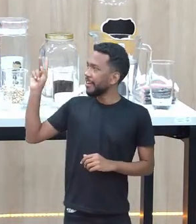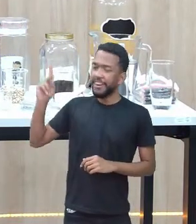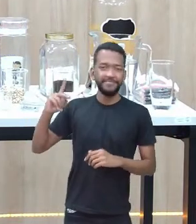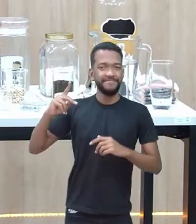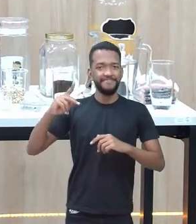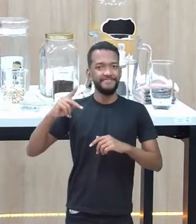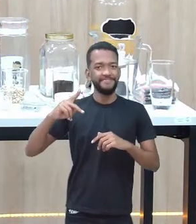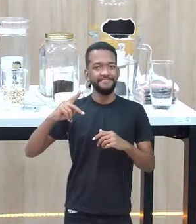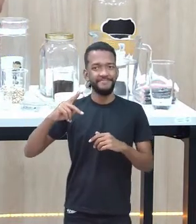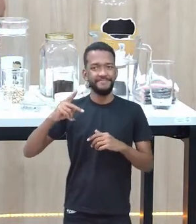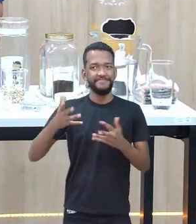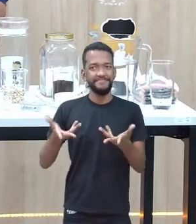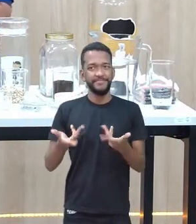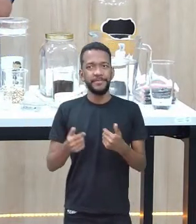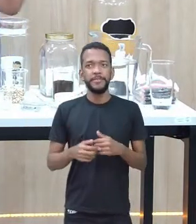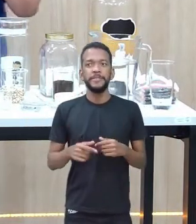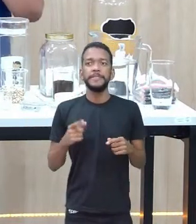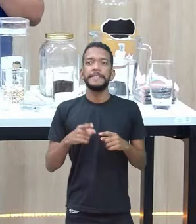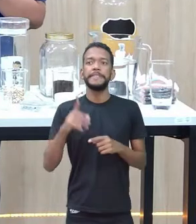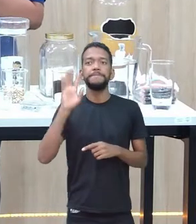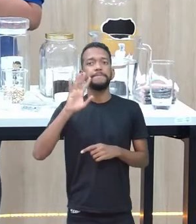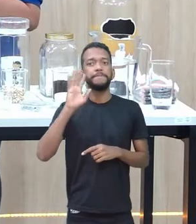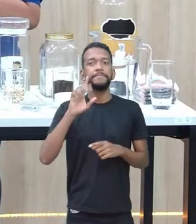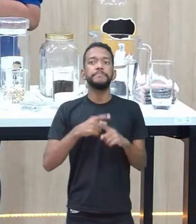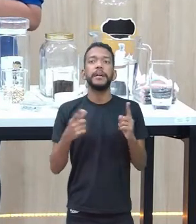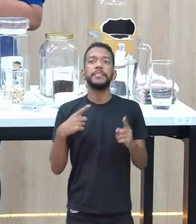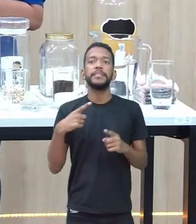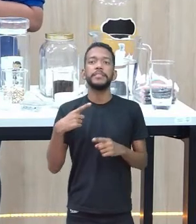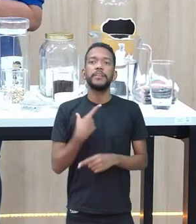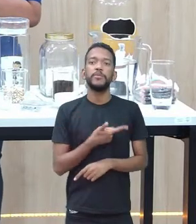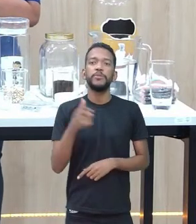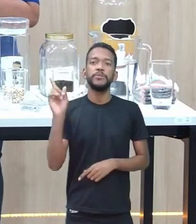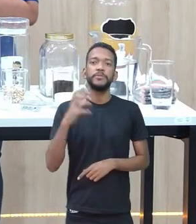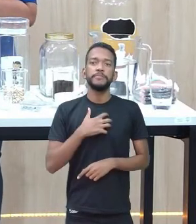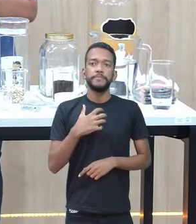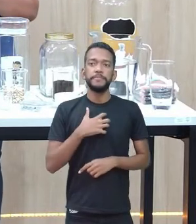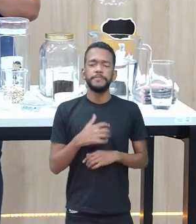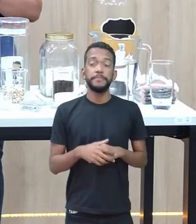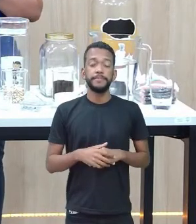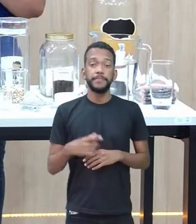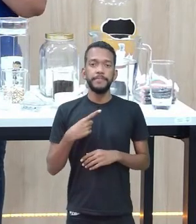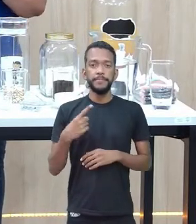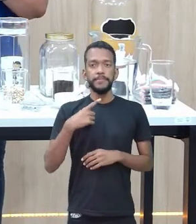Legal, né, pessoal? Mas tem gente que prefere de outra forma. Tem